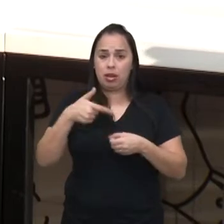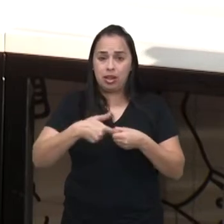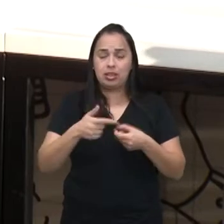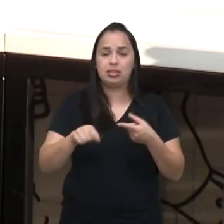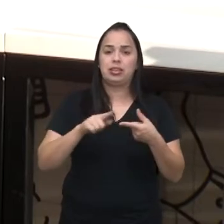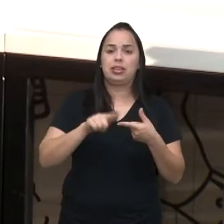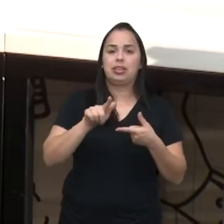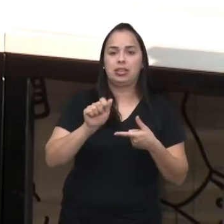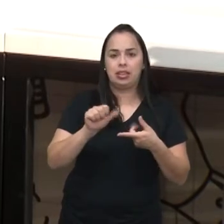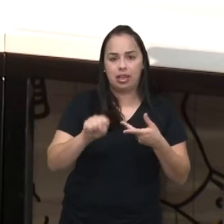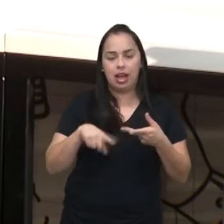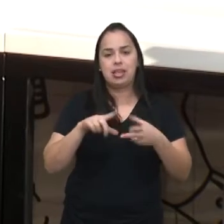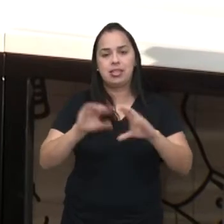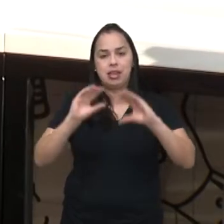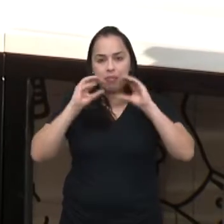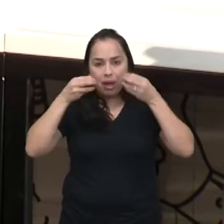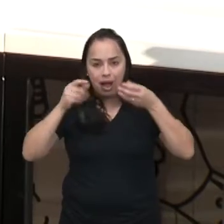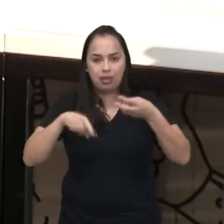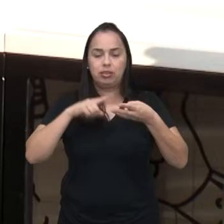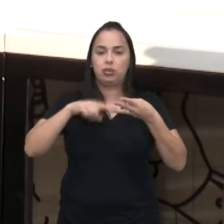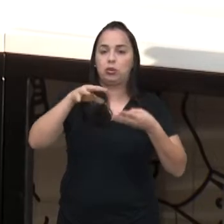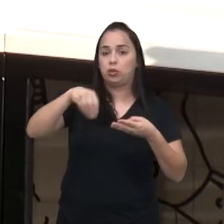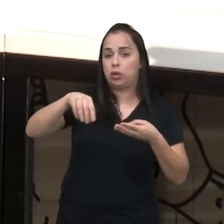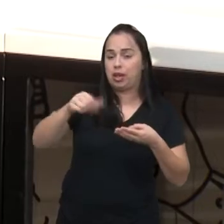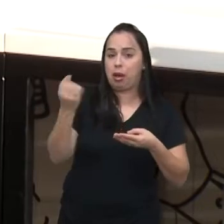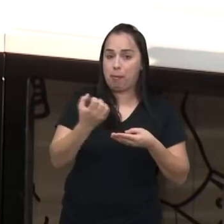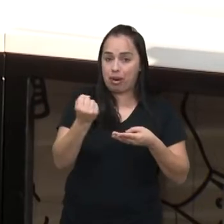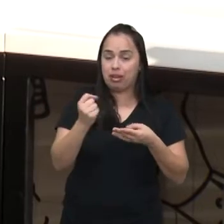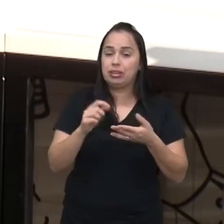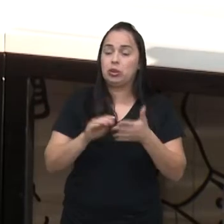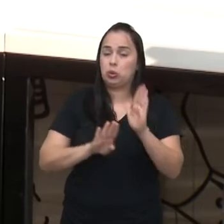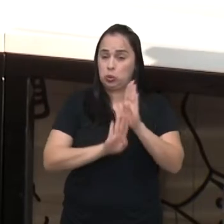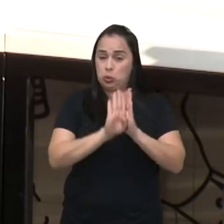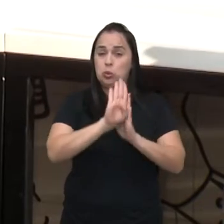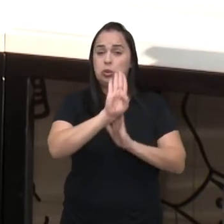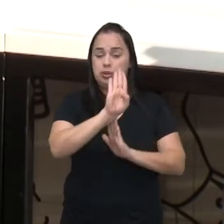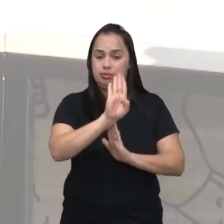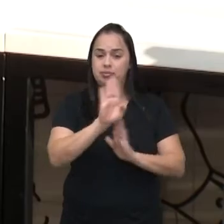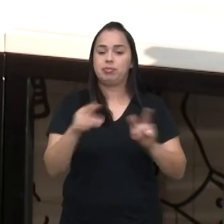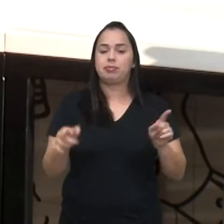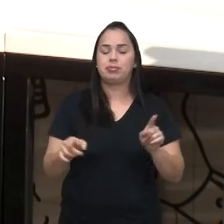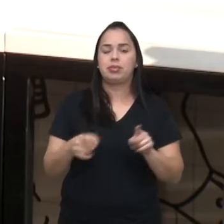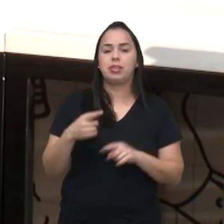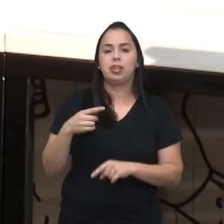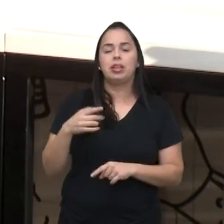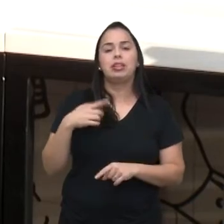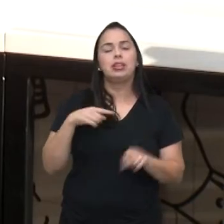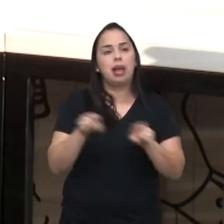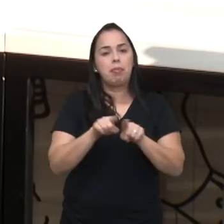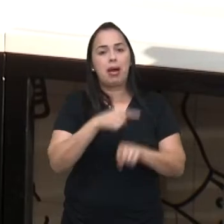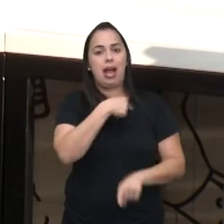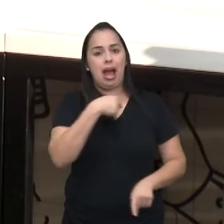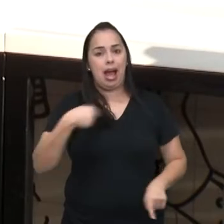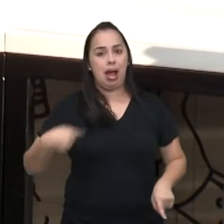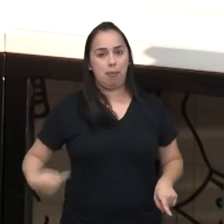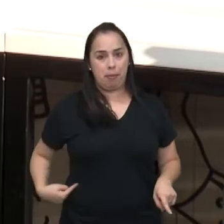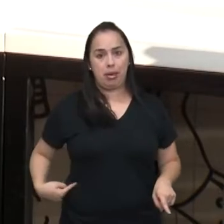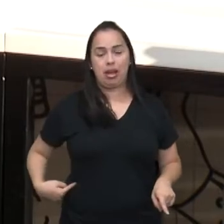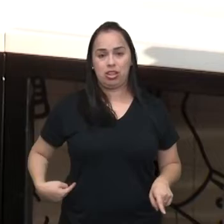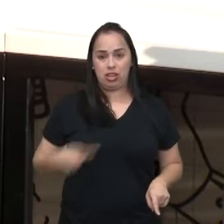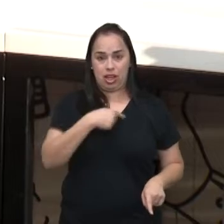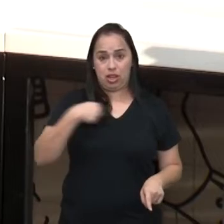petróleo gás milho trigo tudo isso subiu bastante a gente ainda tem a China